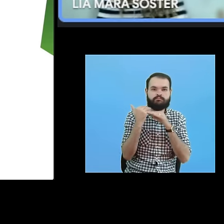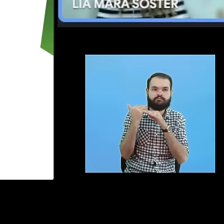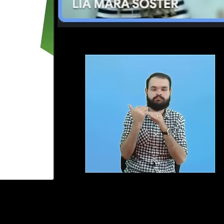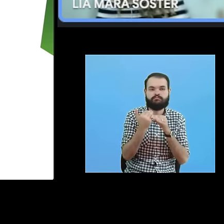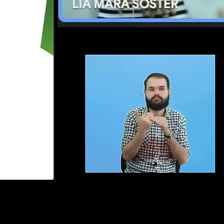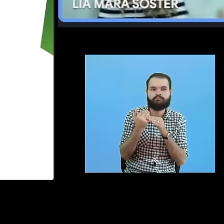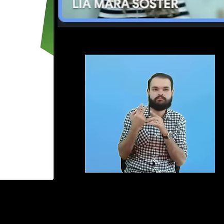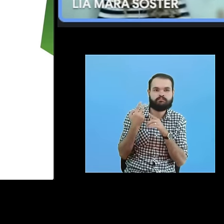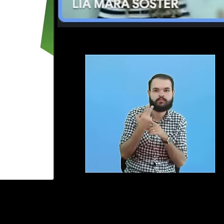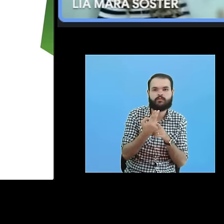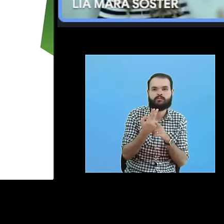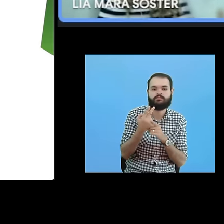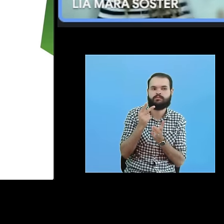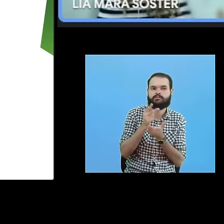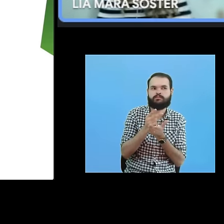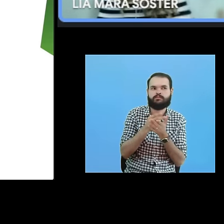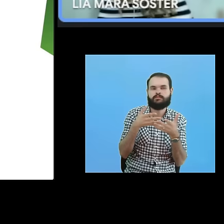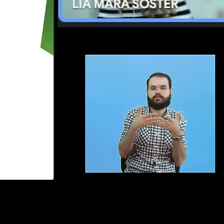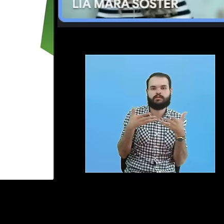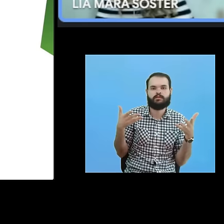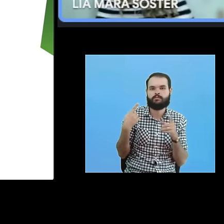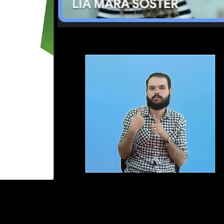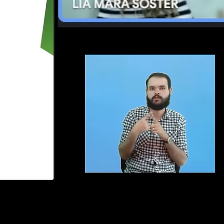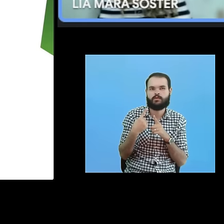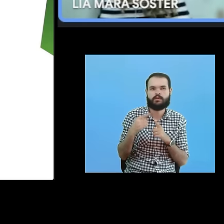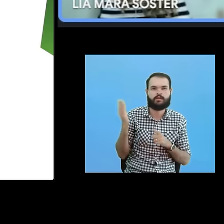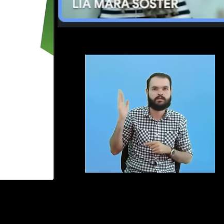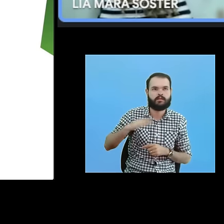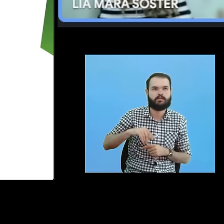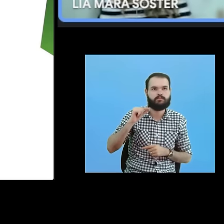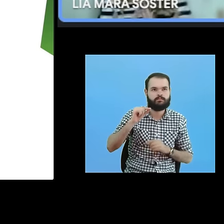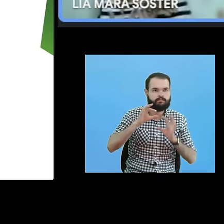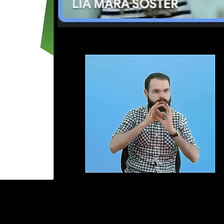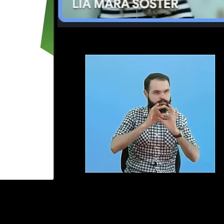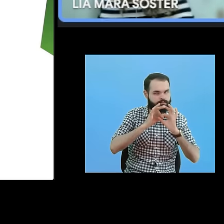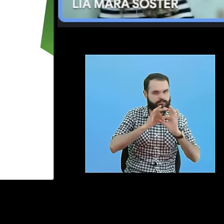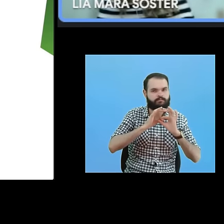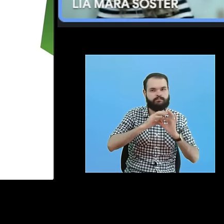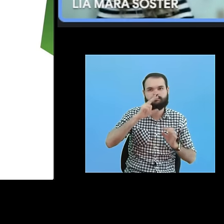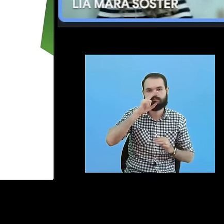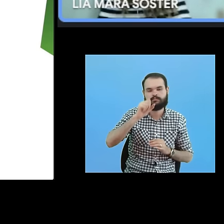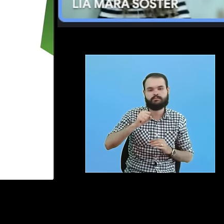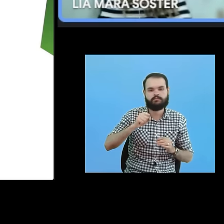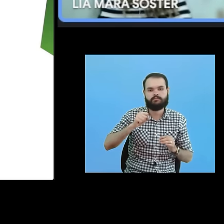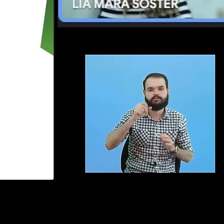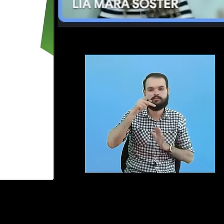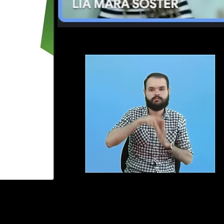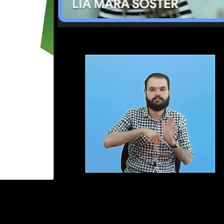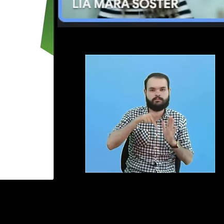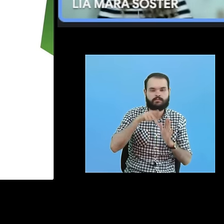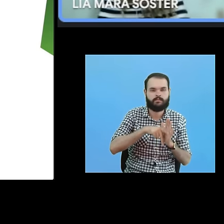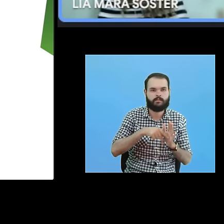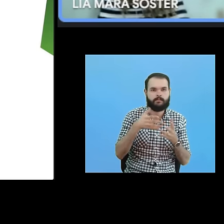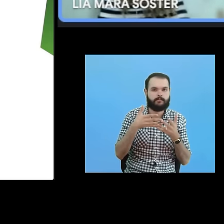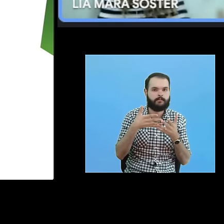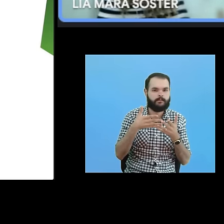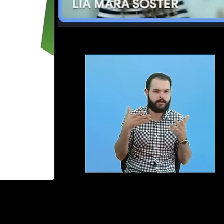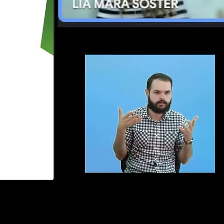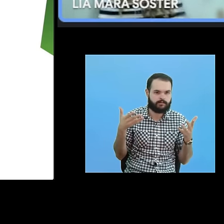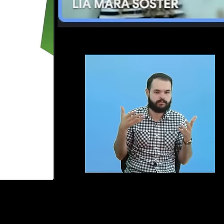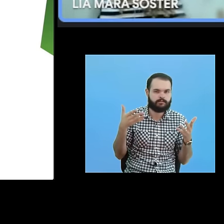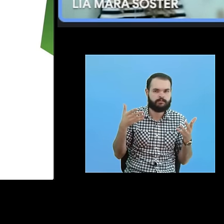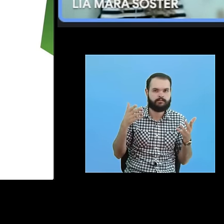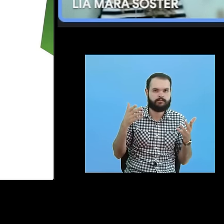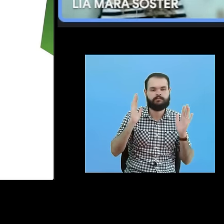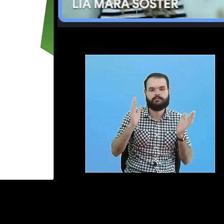muito grande, um interesse muito grande, porque ela está atrelada em um projeto maior, que são eventos que eu comentei no